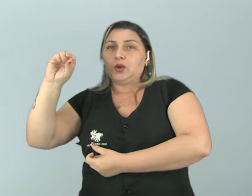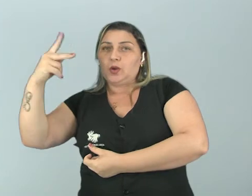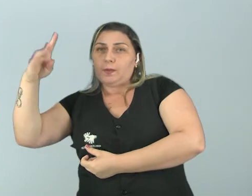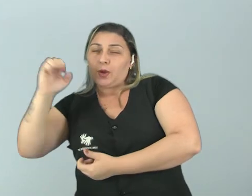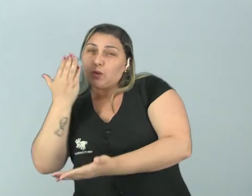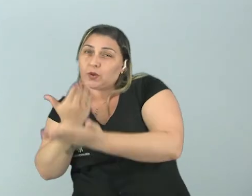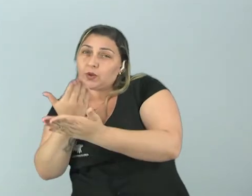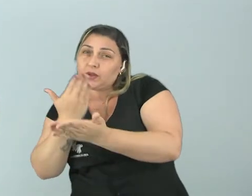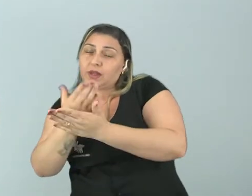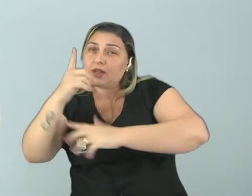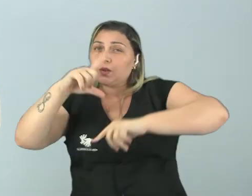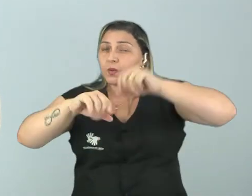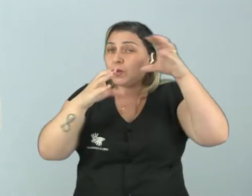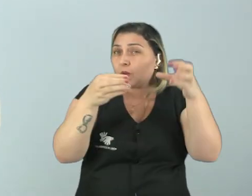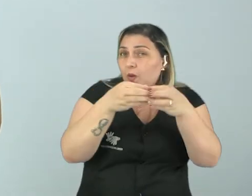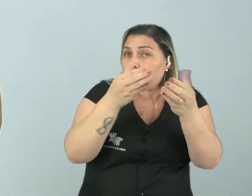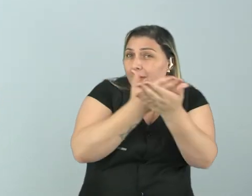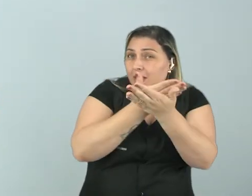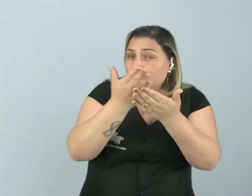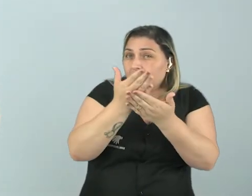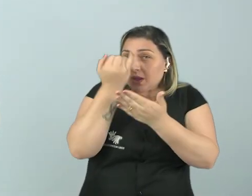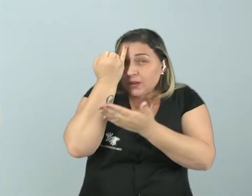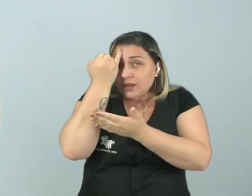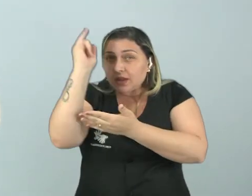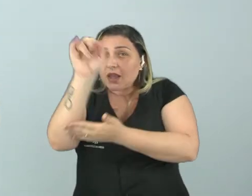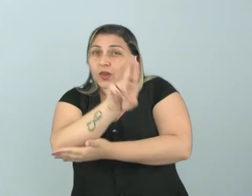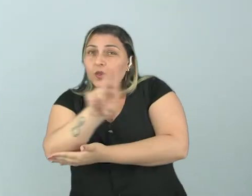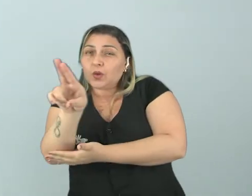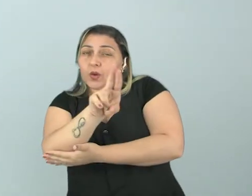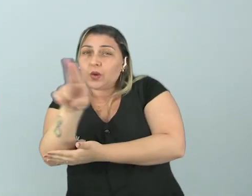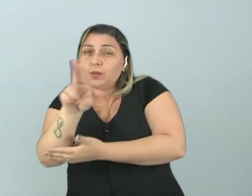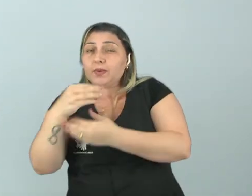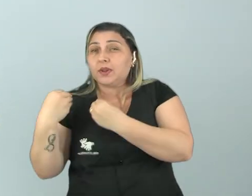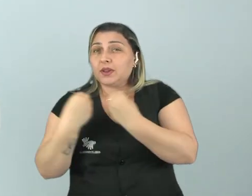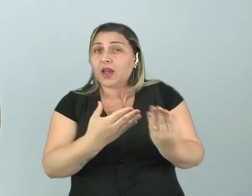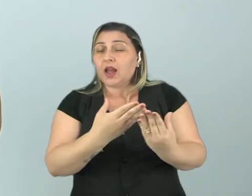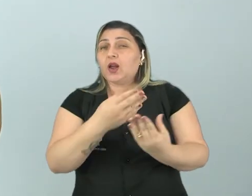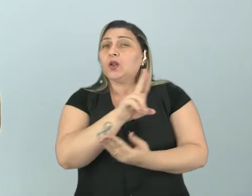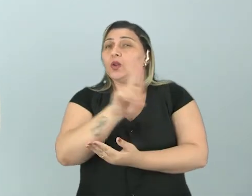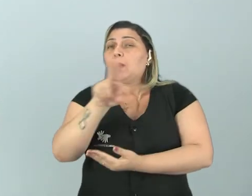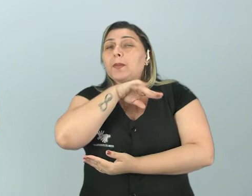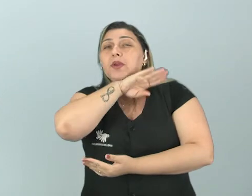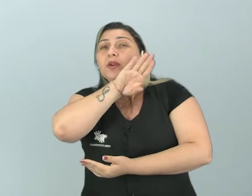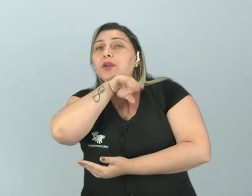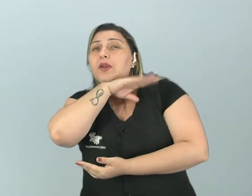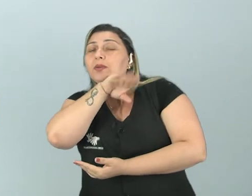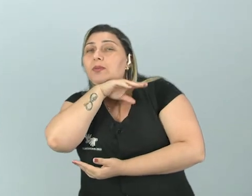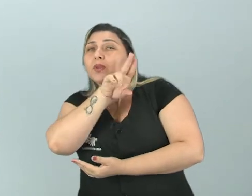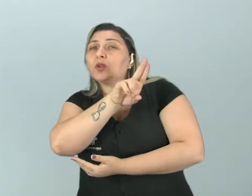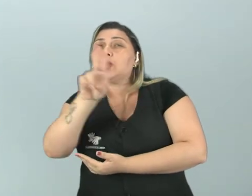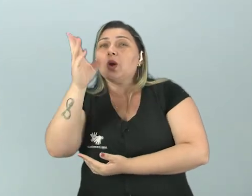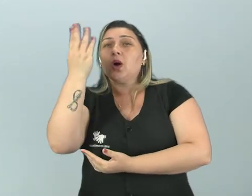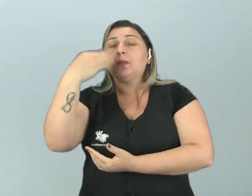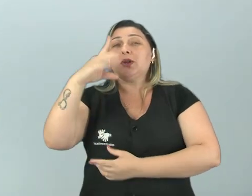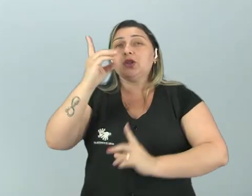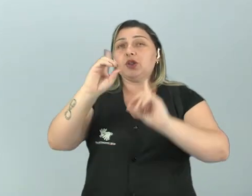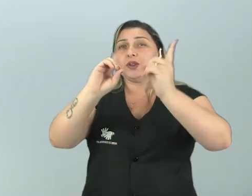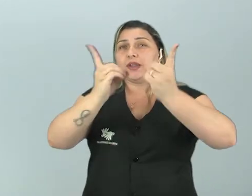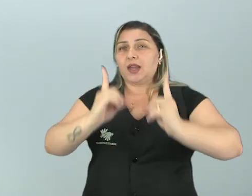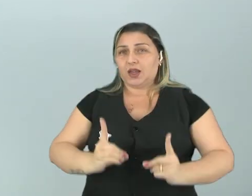as constelações, eles começaram a criar nomes e deram nomes de animais, nomes de deuses,